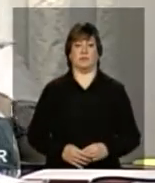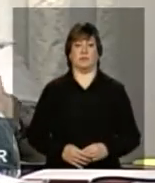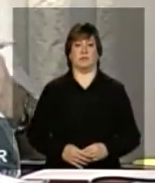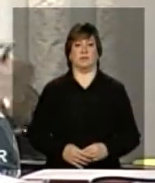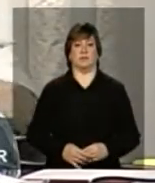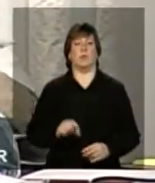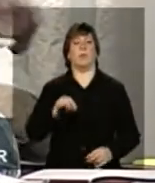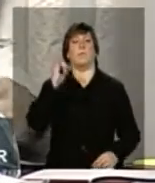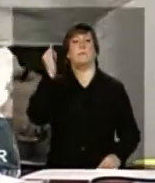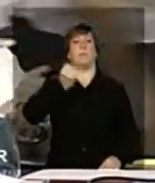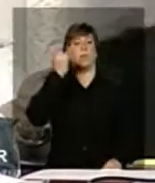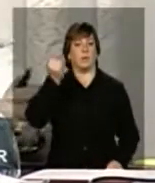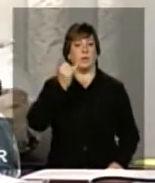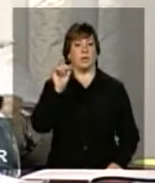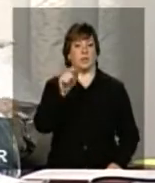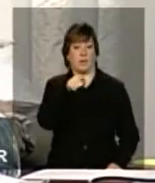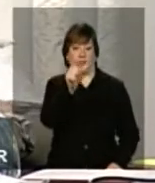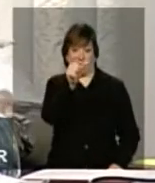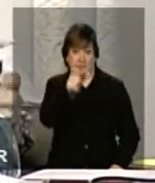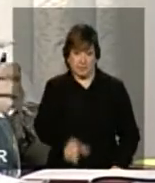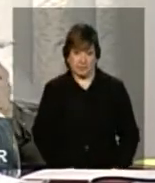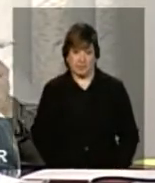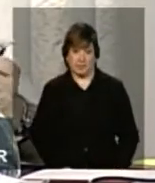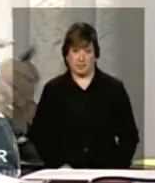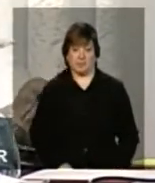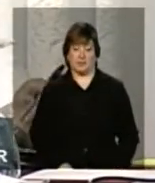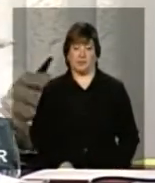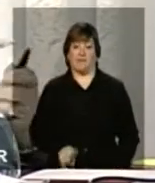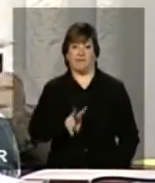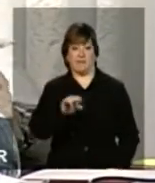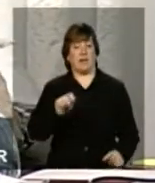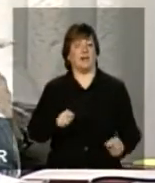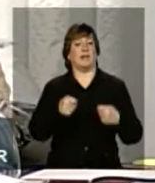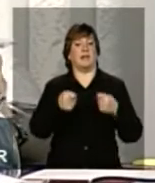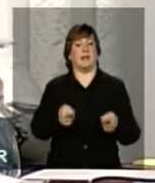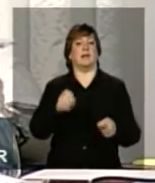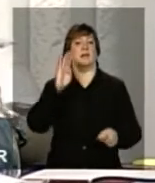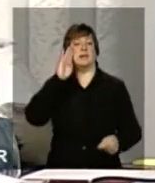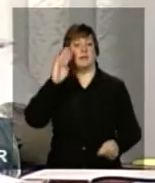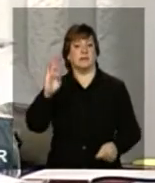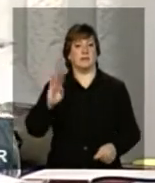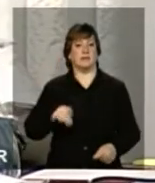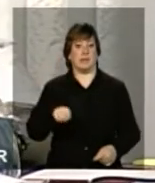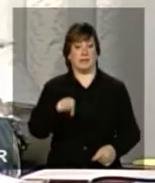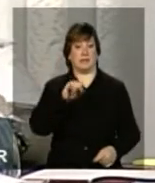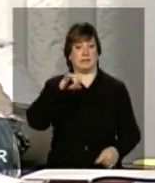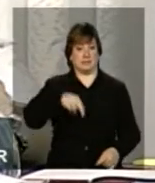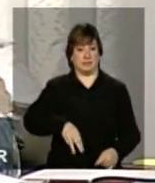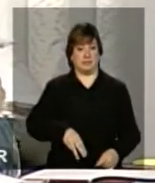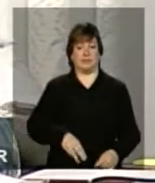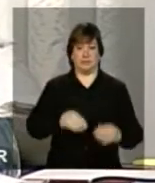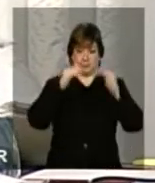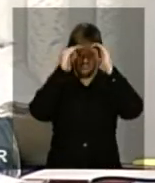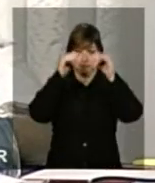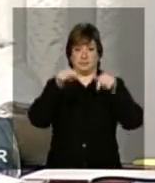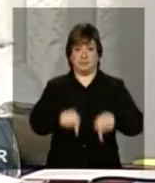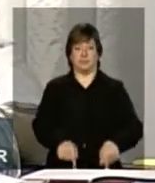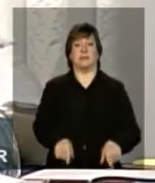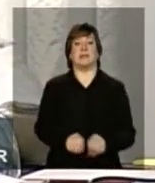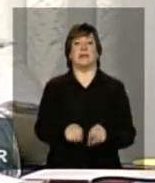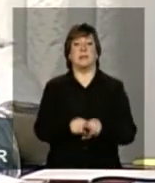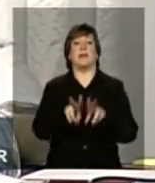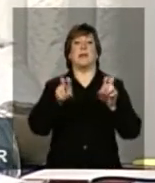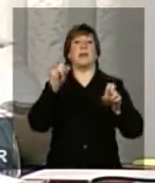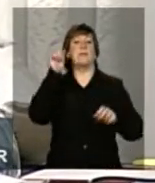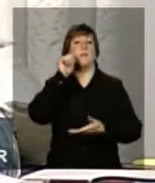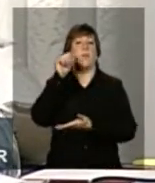da importância que ele dará, assim, e a questão das